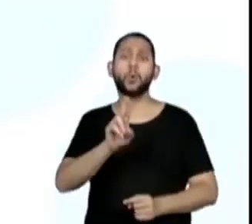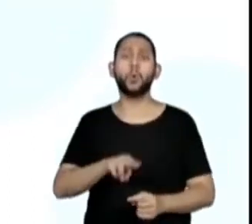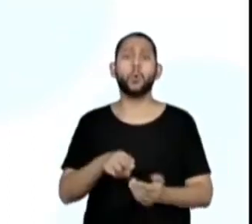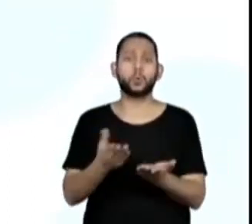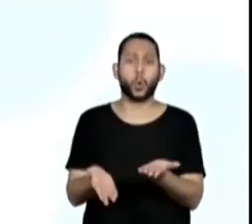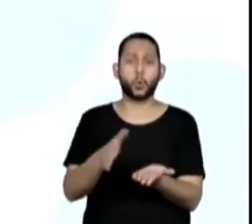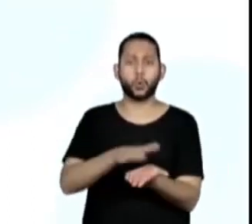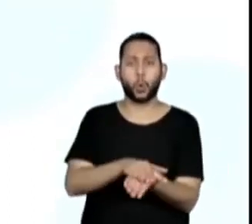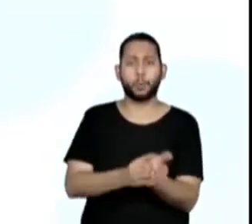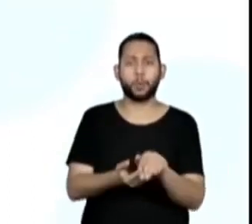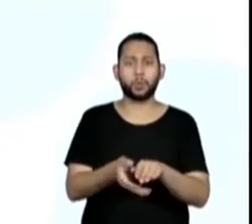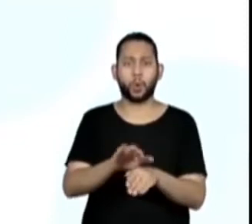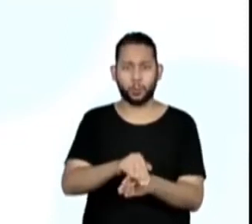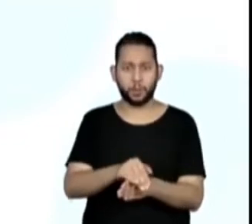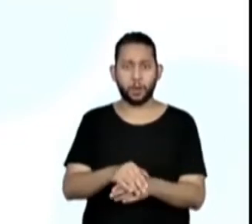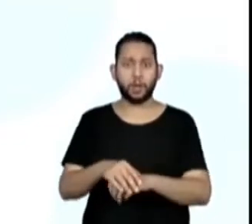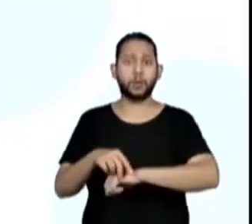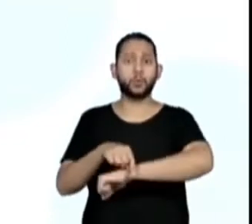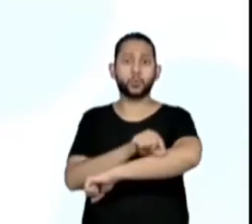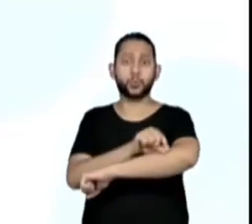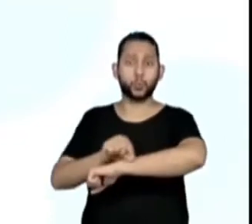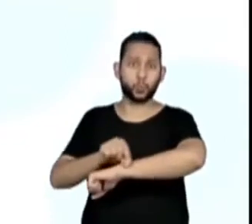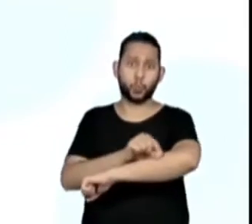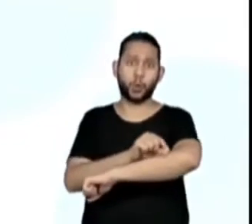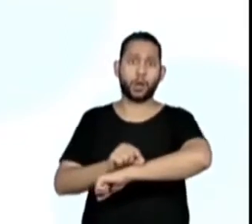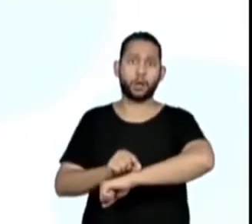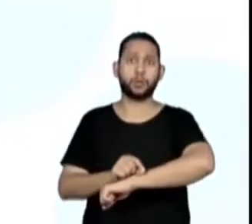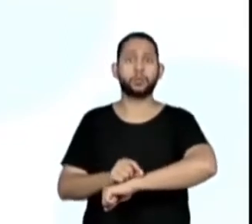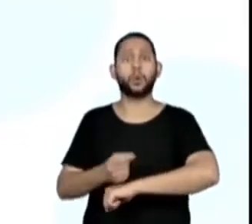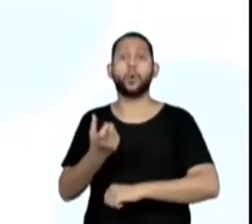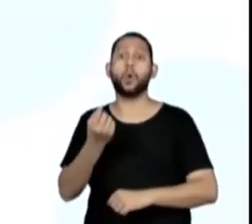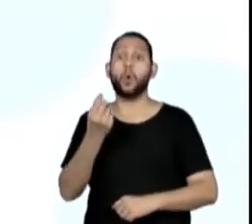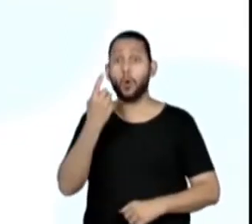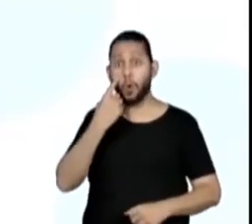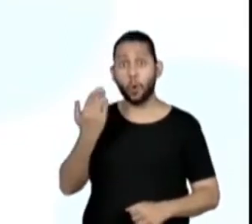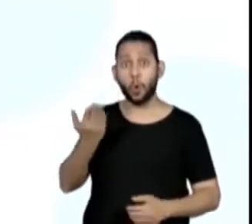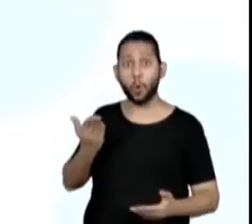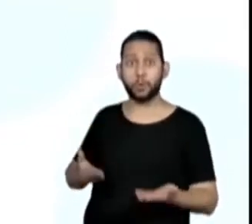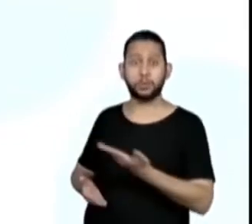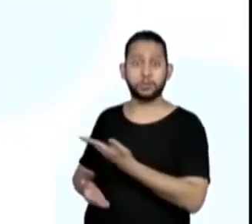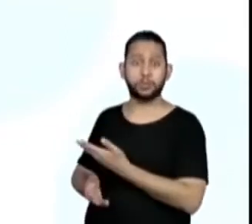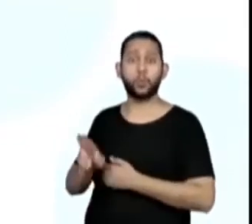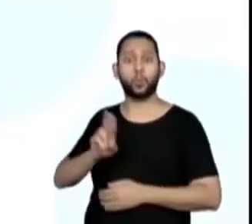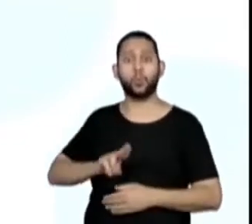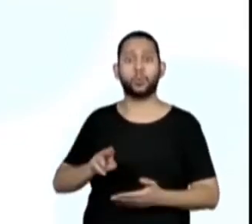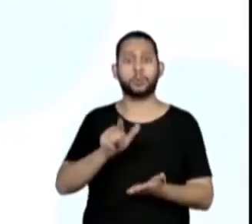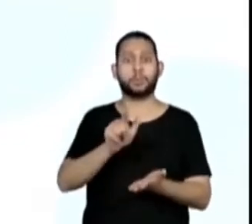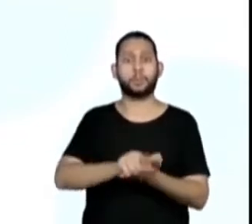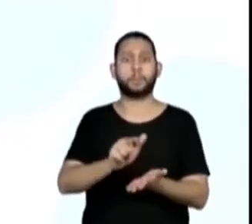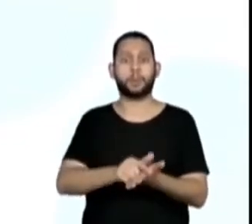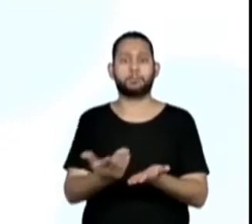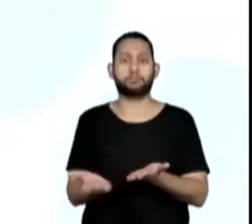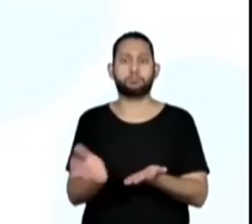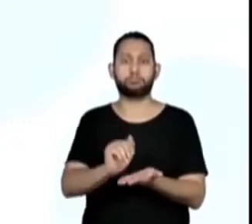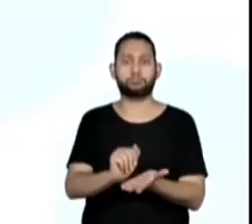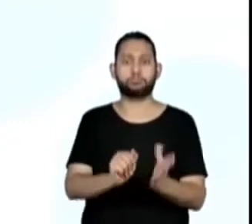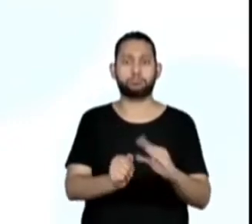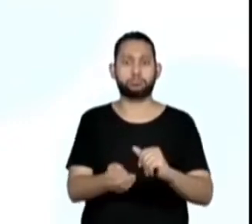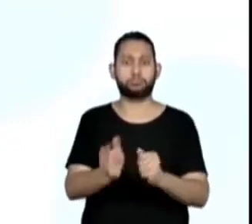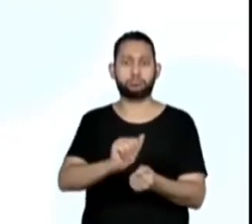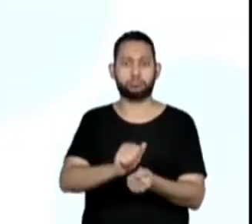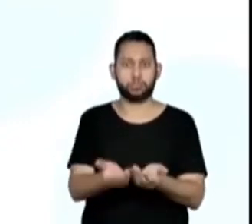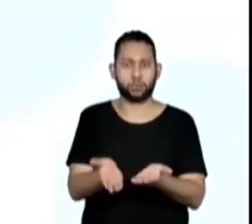ou de software de geometria. No caso de hoje, vamos usar as dobraduras e esquadros. Tá bem?